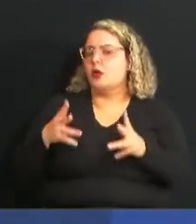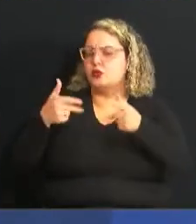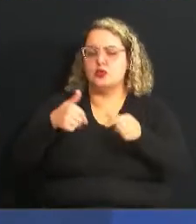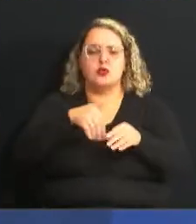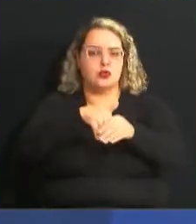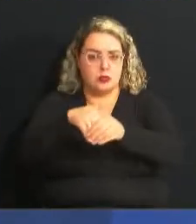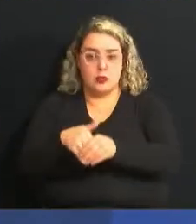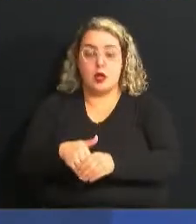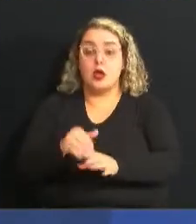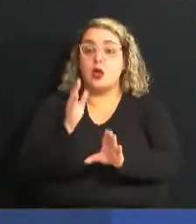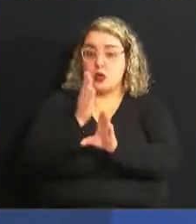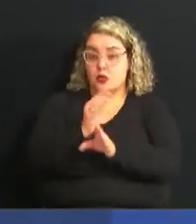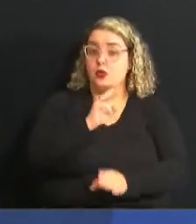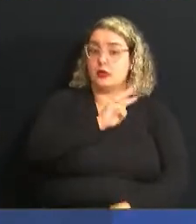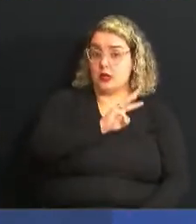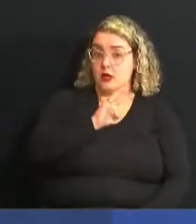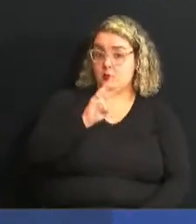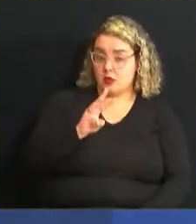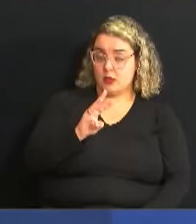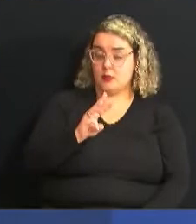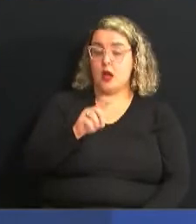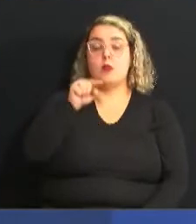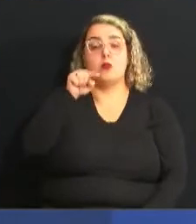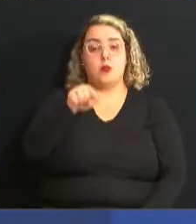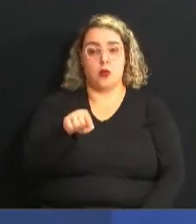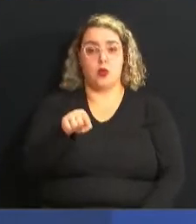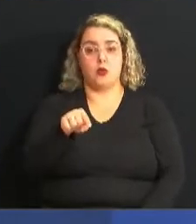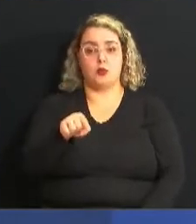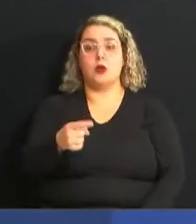você encontra lá no site